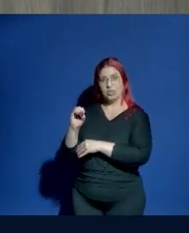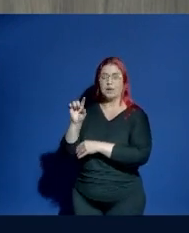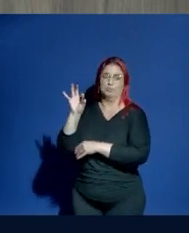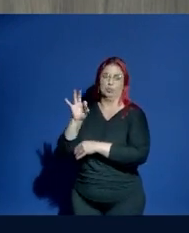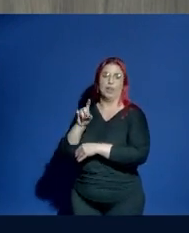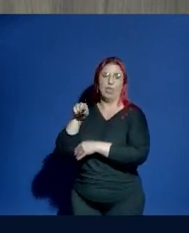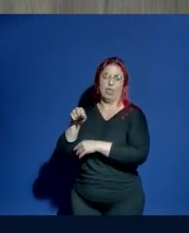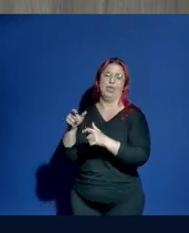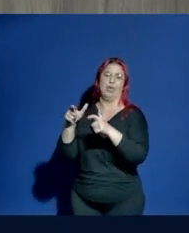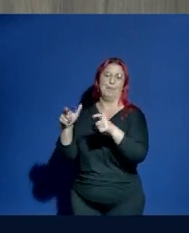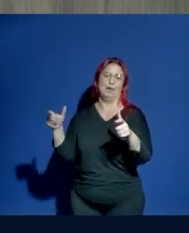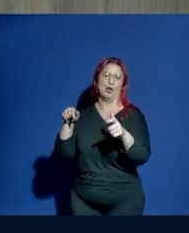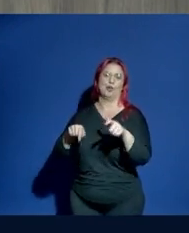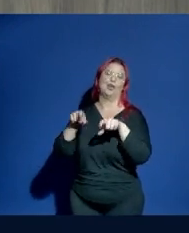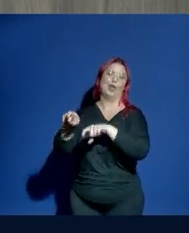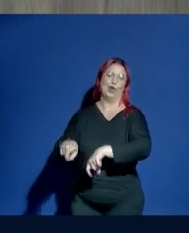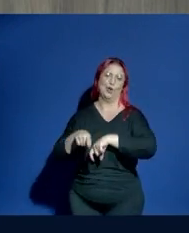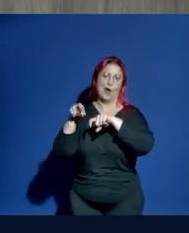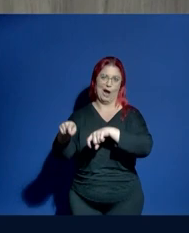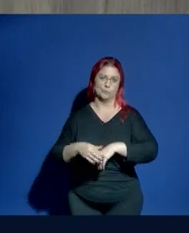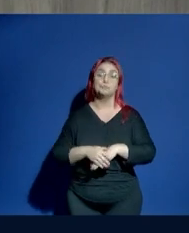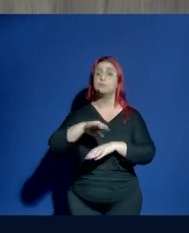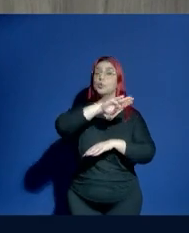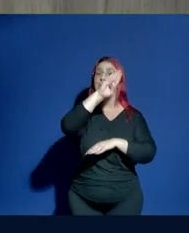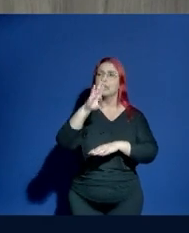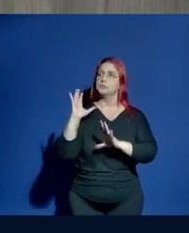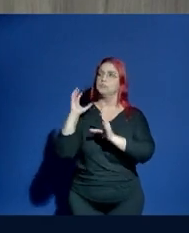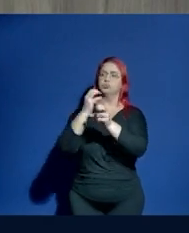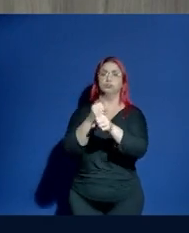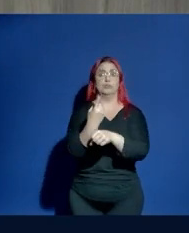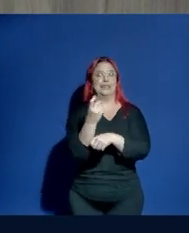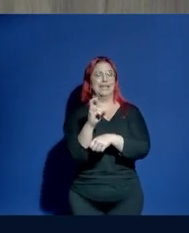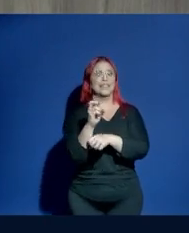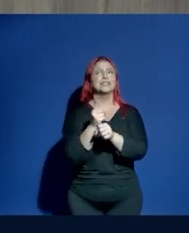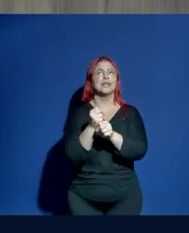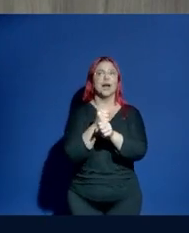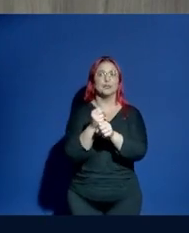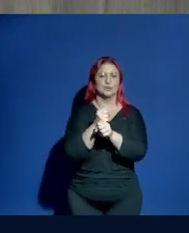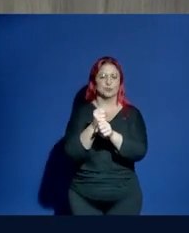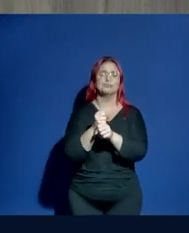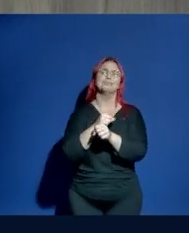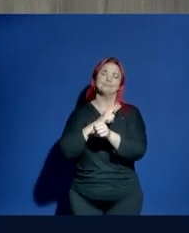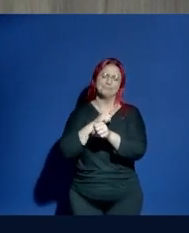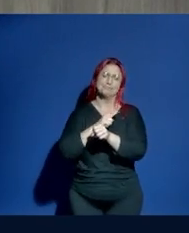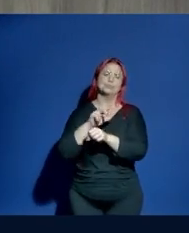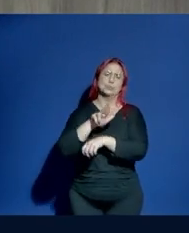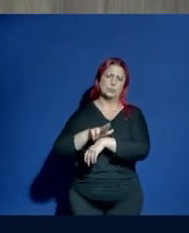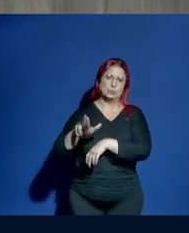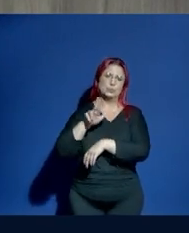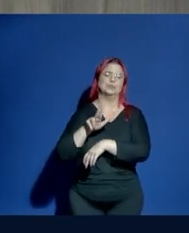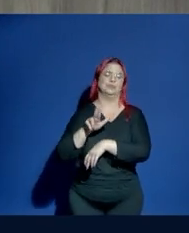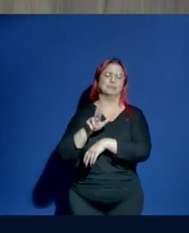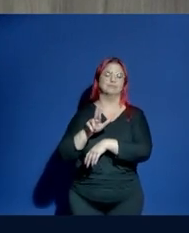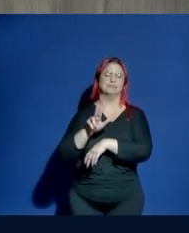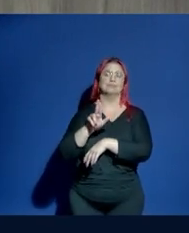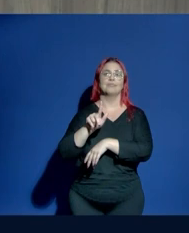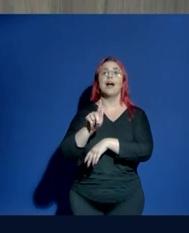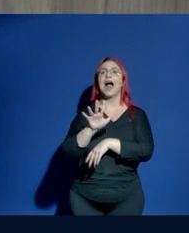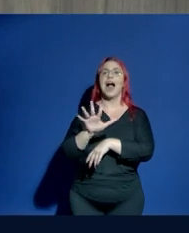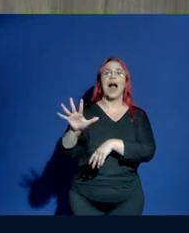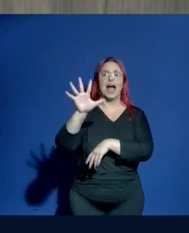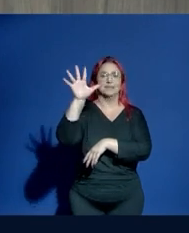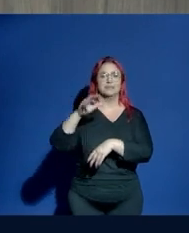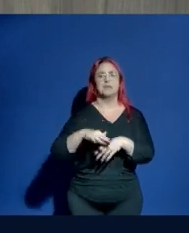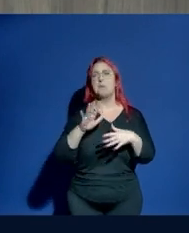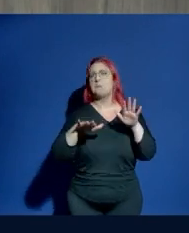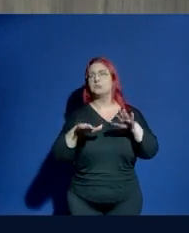aqui que o Brasil consome em média nos últimos 15 anos 50 milhões por dia de gás térmicas então a gente